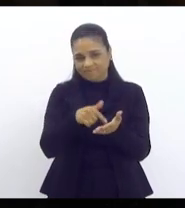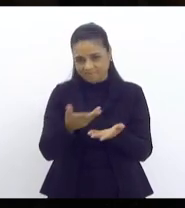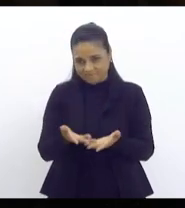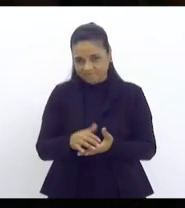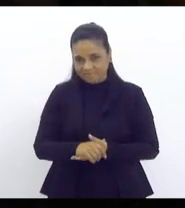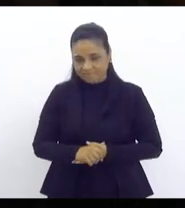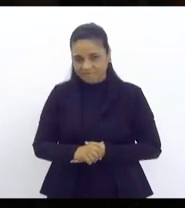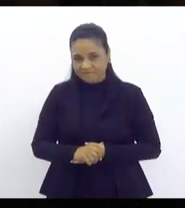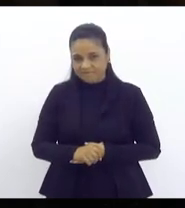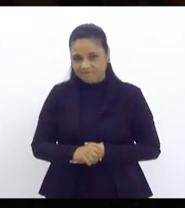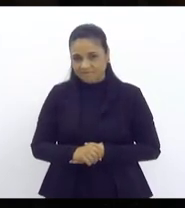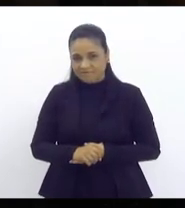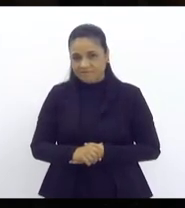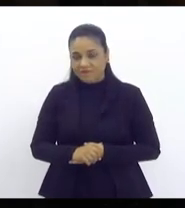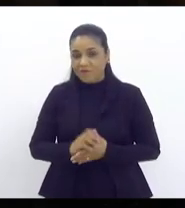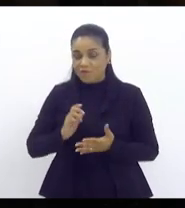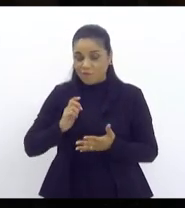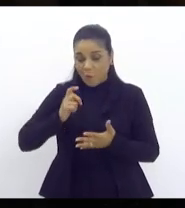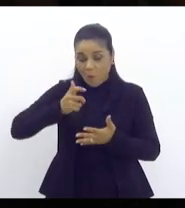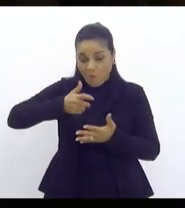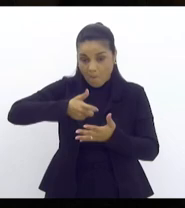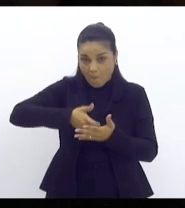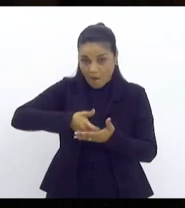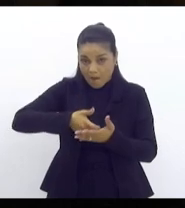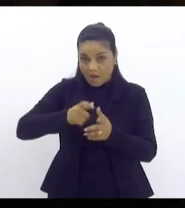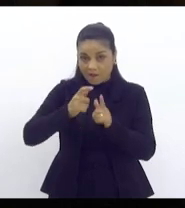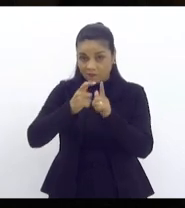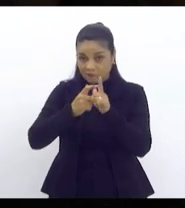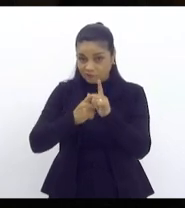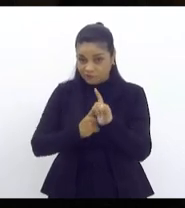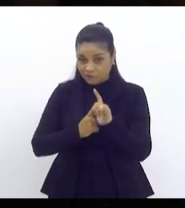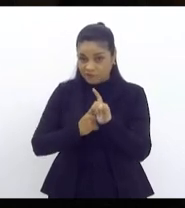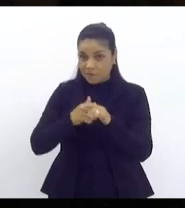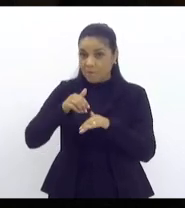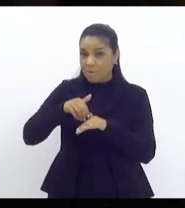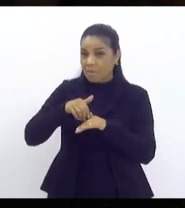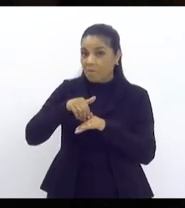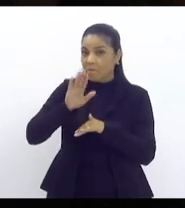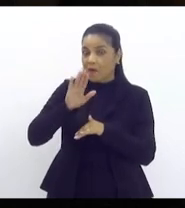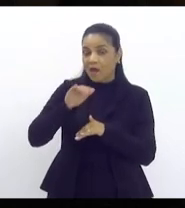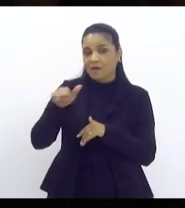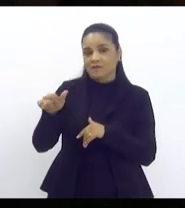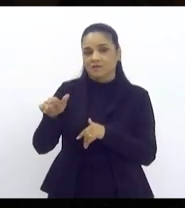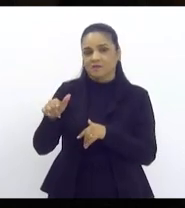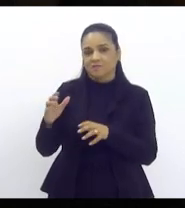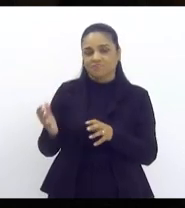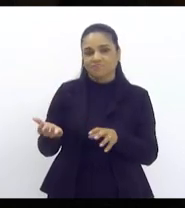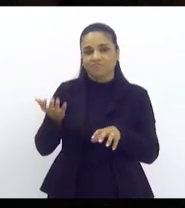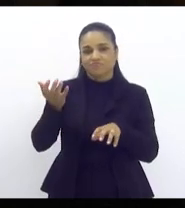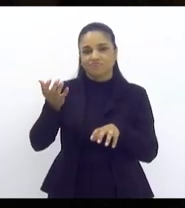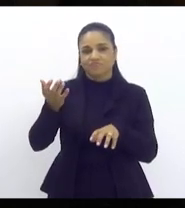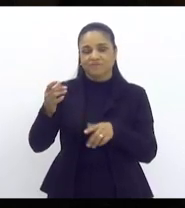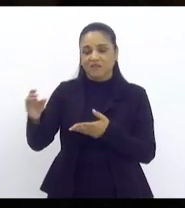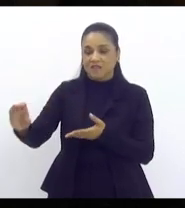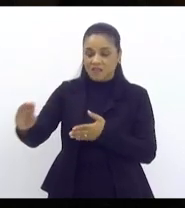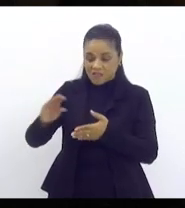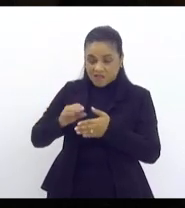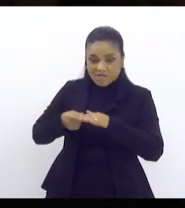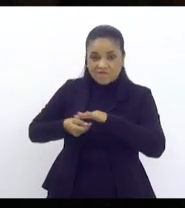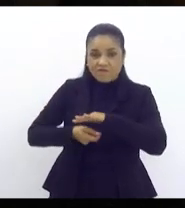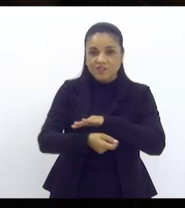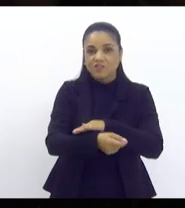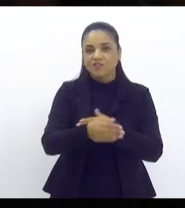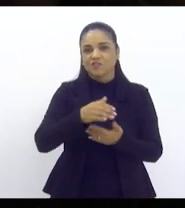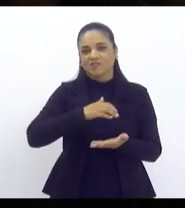Agora, senhora presidente, eu vou pagar de dívida mais do que o Tesouro vai investir em todas as